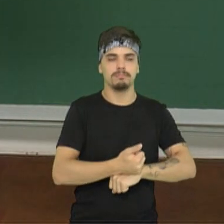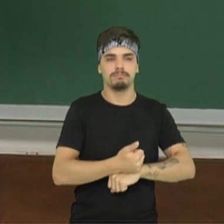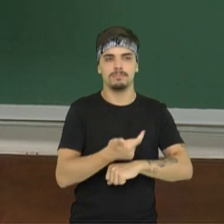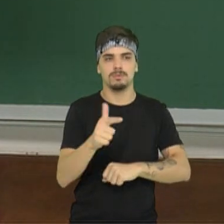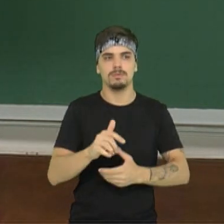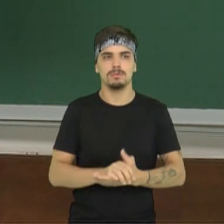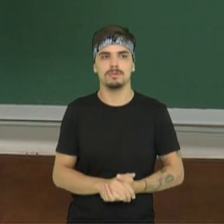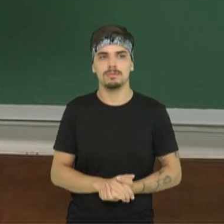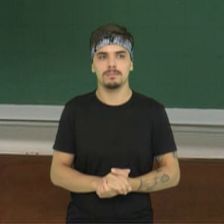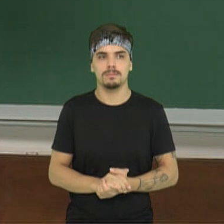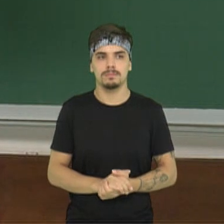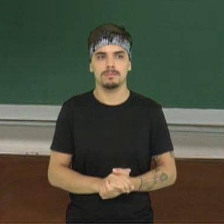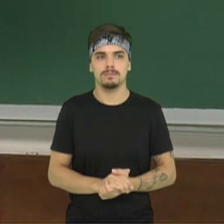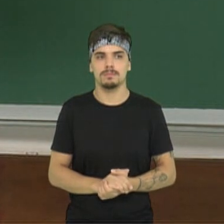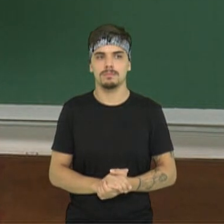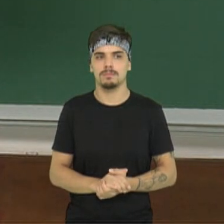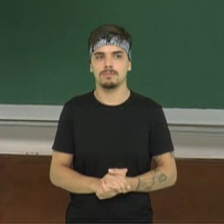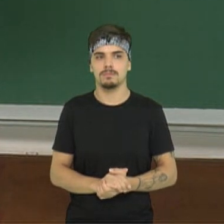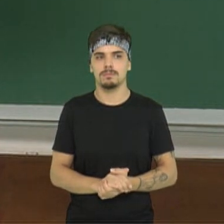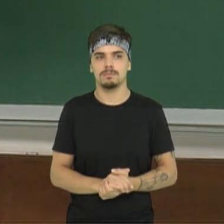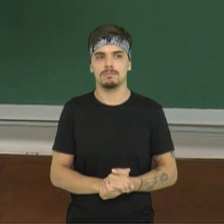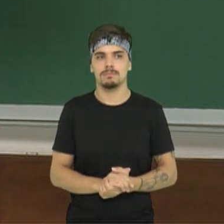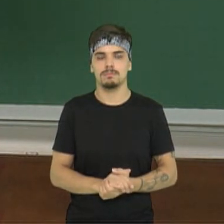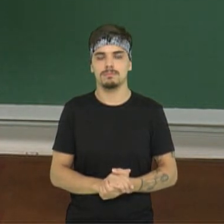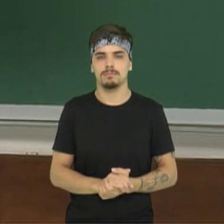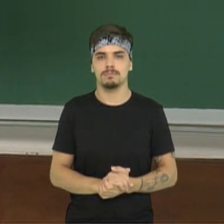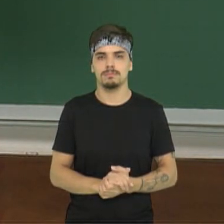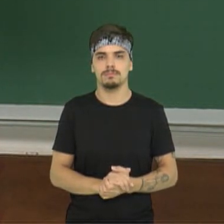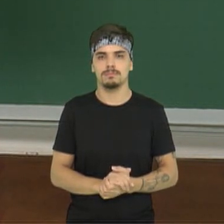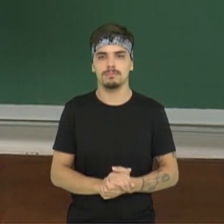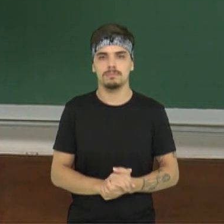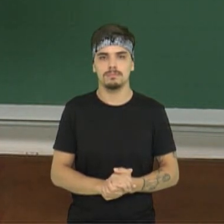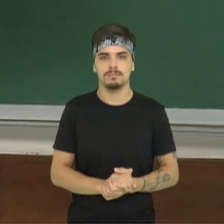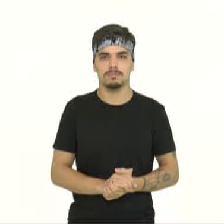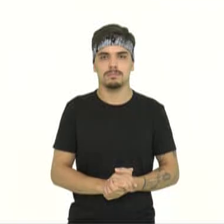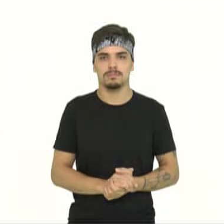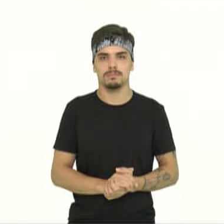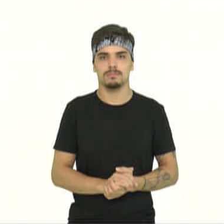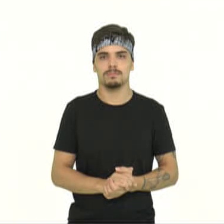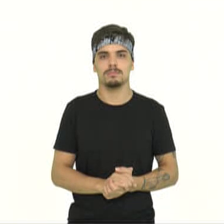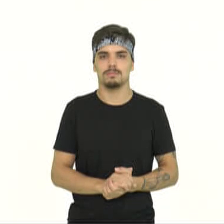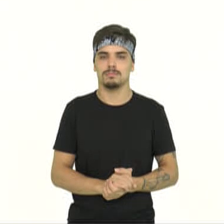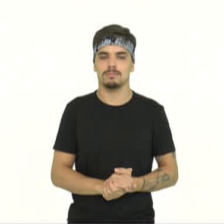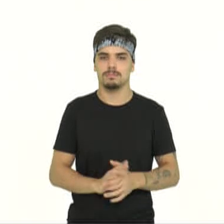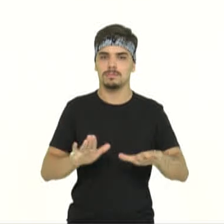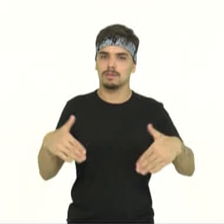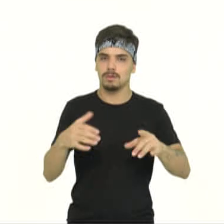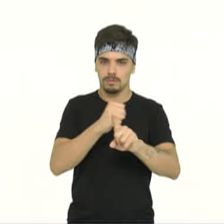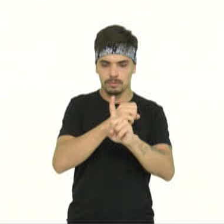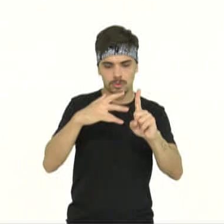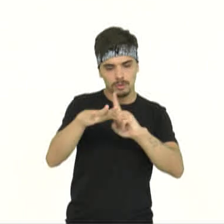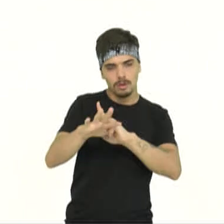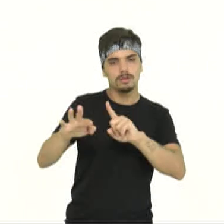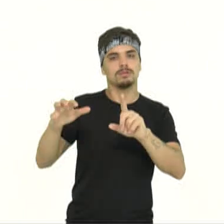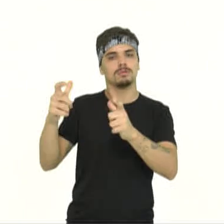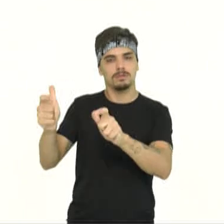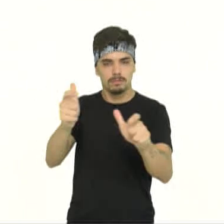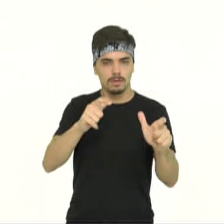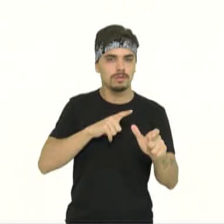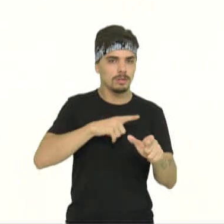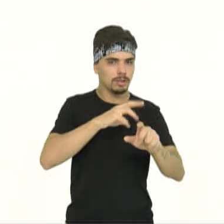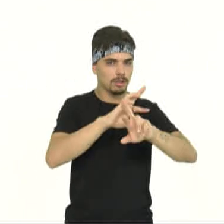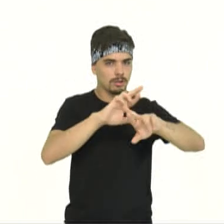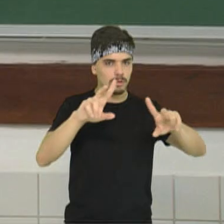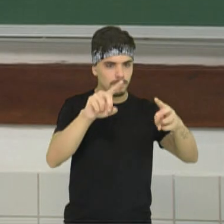ilhas ainda temos os povos nativos. Então vimos hoje essas diferenças socioespaciais existentes nesses